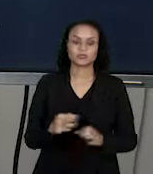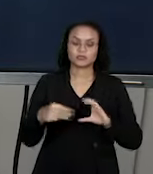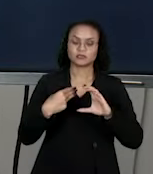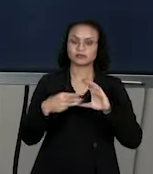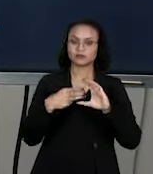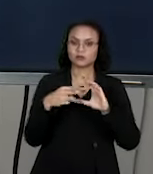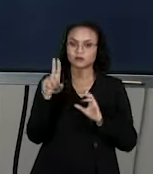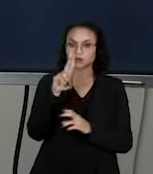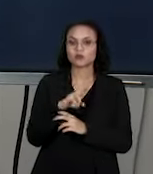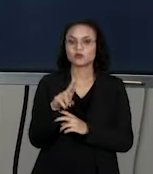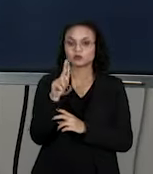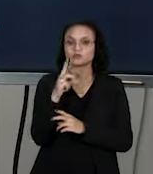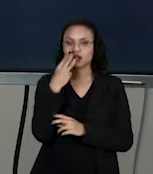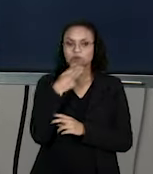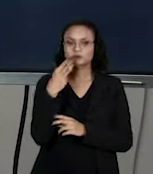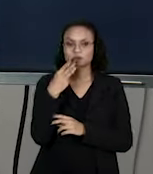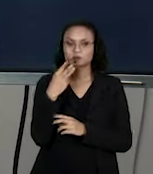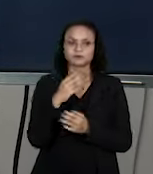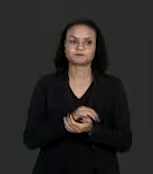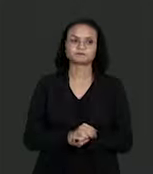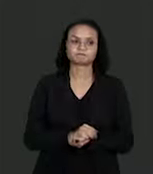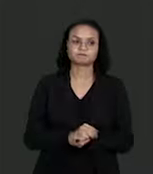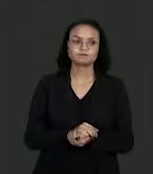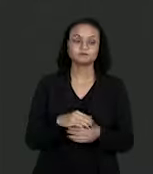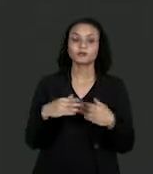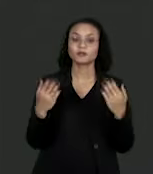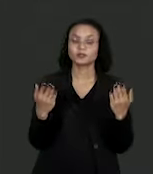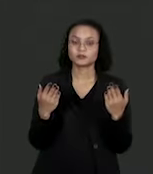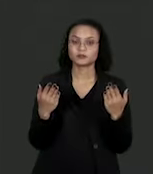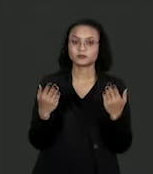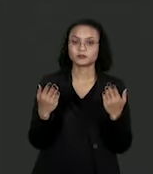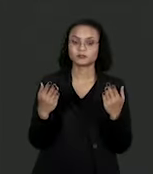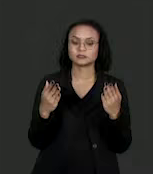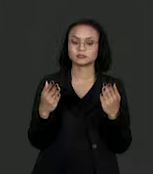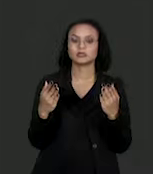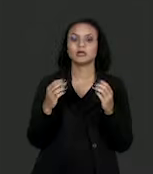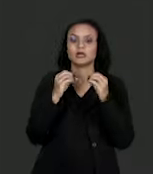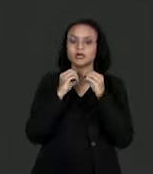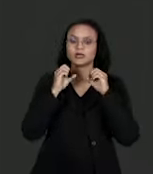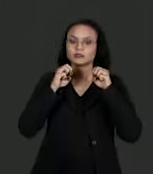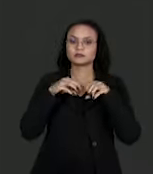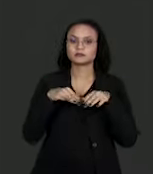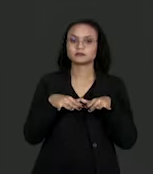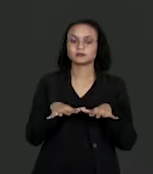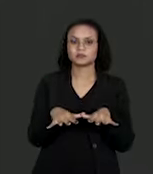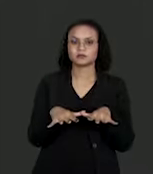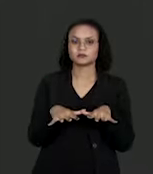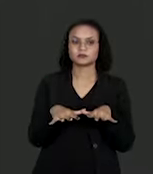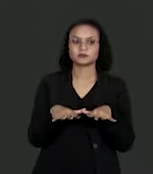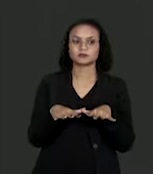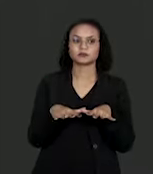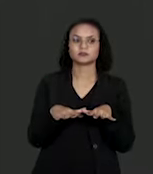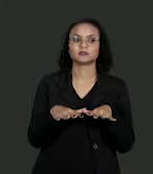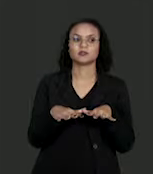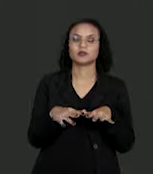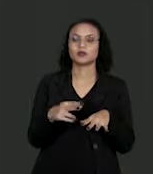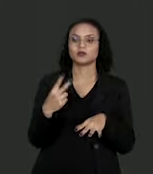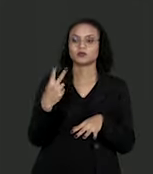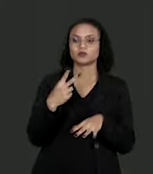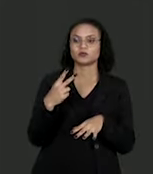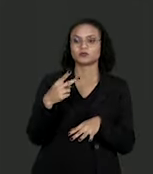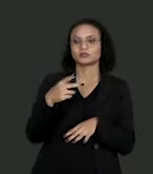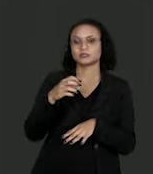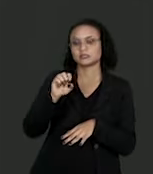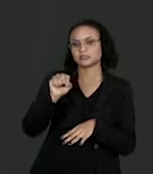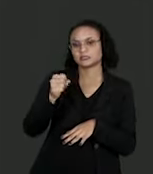células. Agora nós vamos falar um pouquinho sobre as duas glândulas, que são as glândulas sexuais, que são os ovários, no caso das